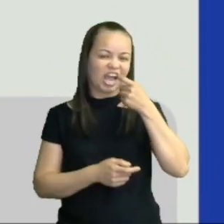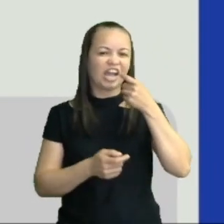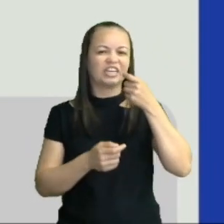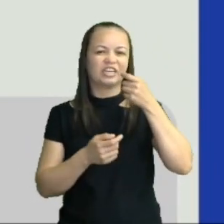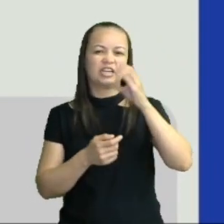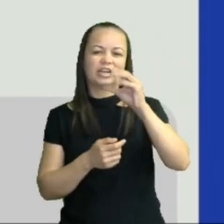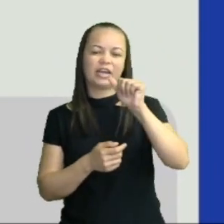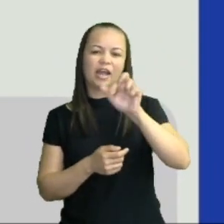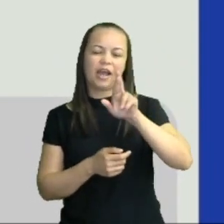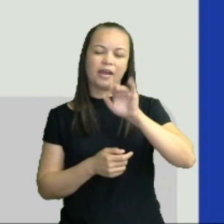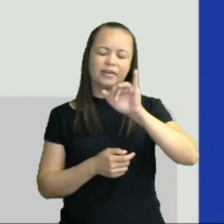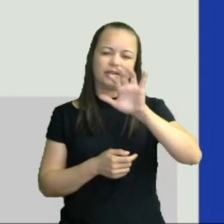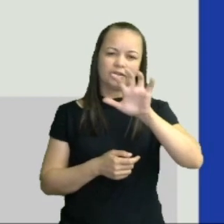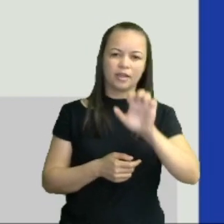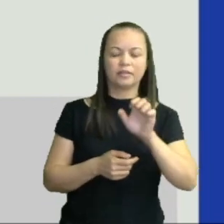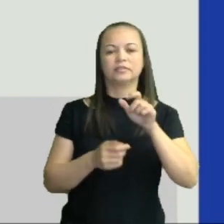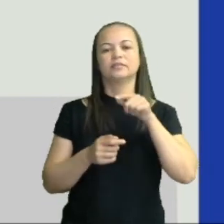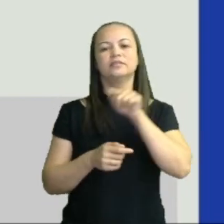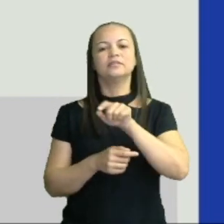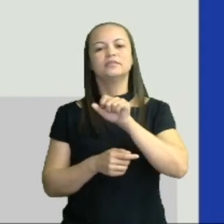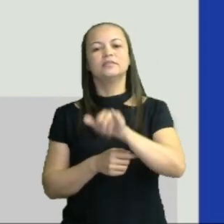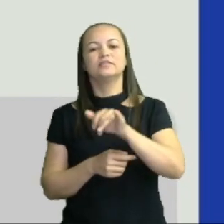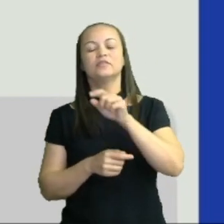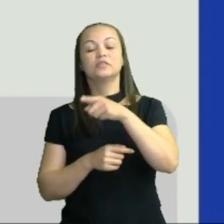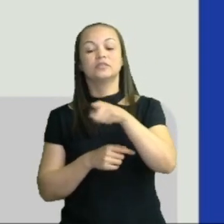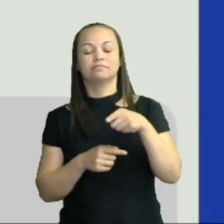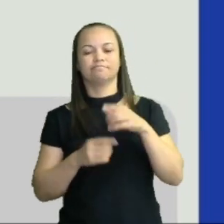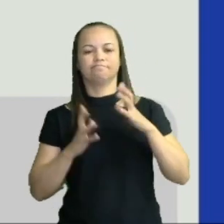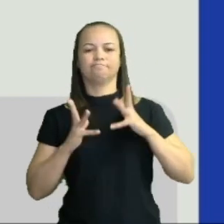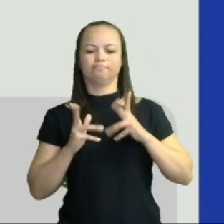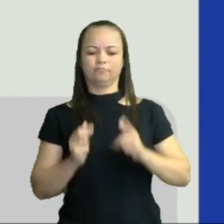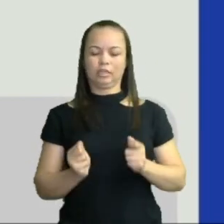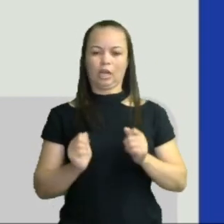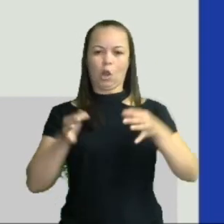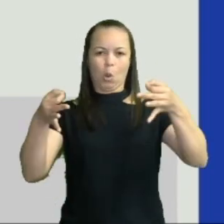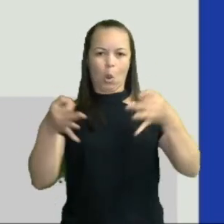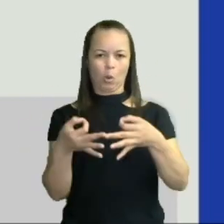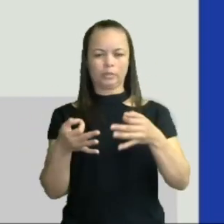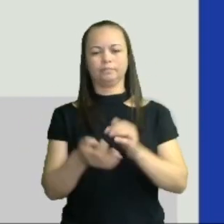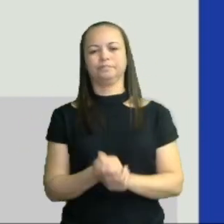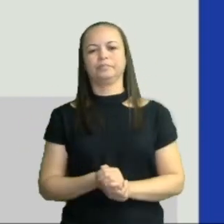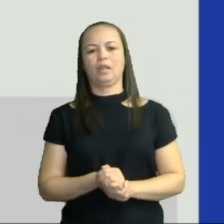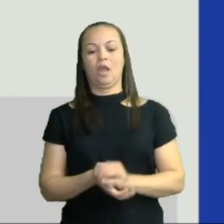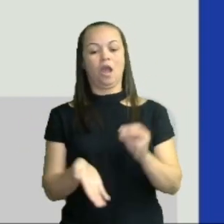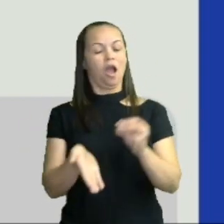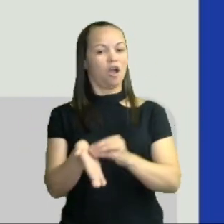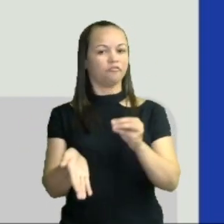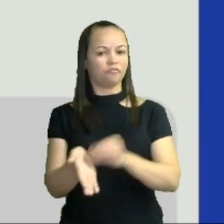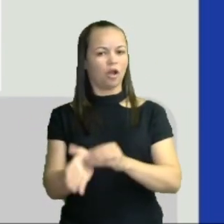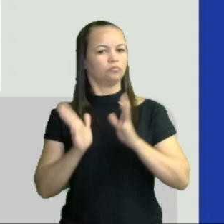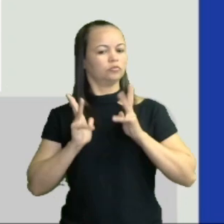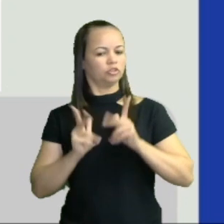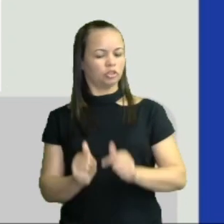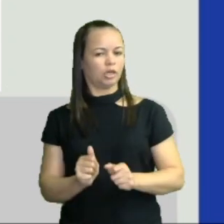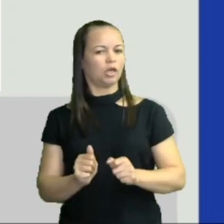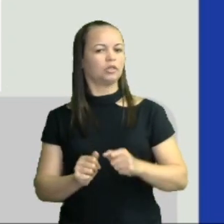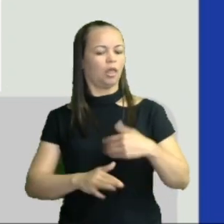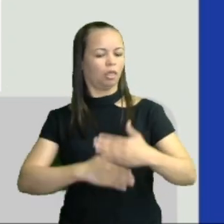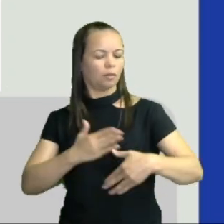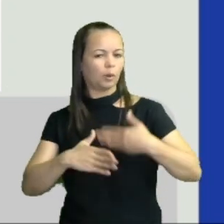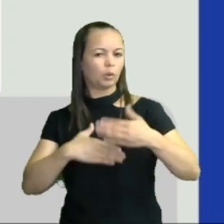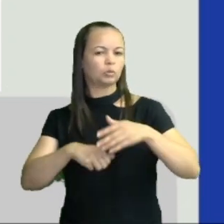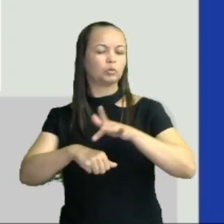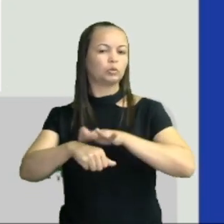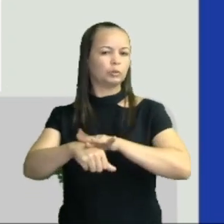não higienizar corretamente. A falta de higiene, gente, produz doenças para o